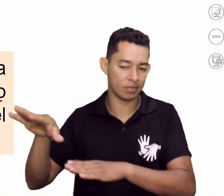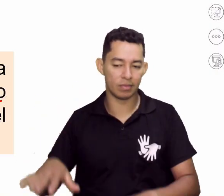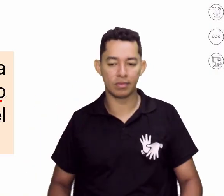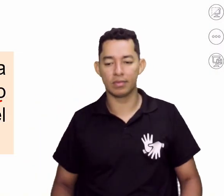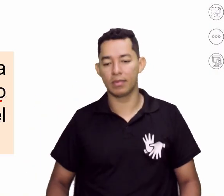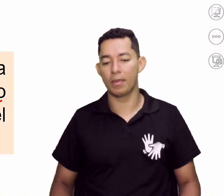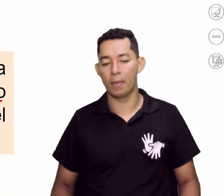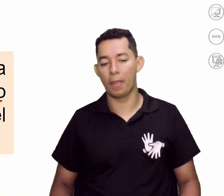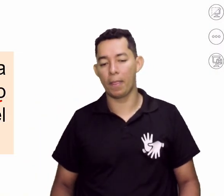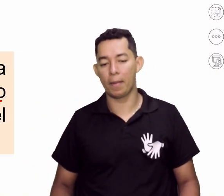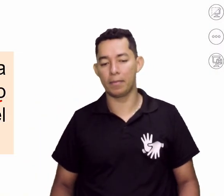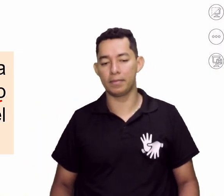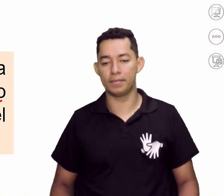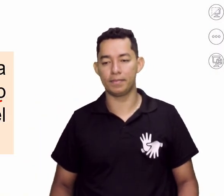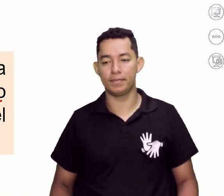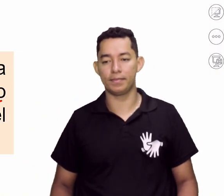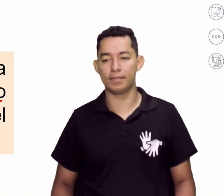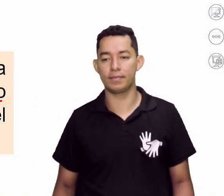pauleira demais isso aí.